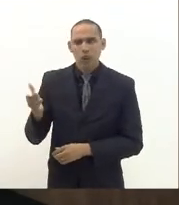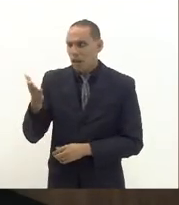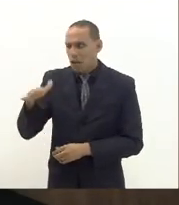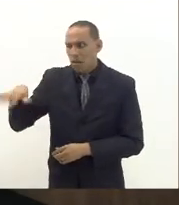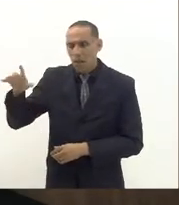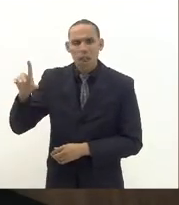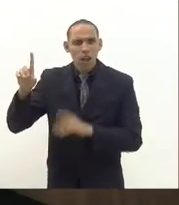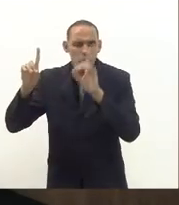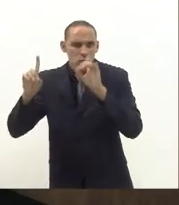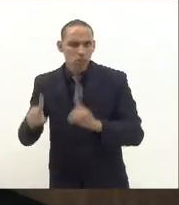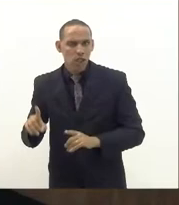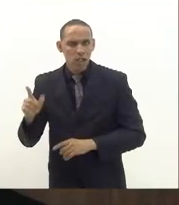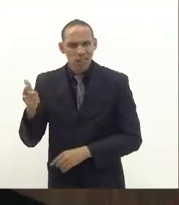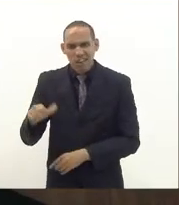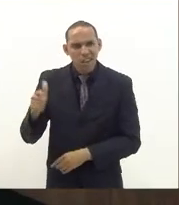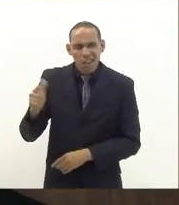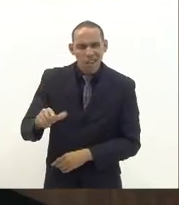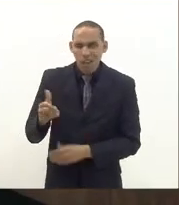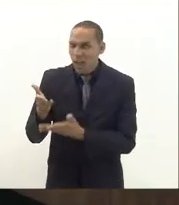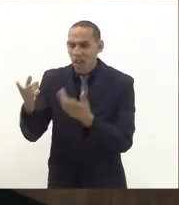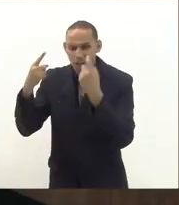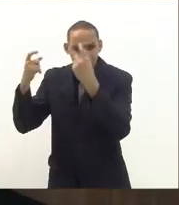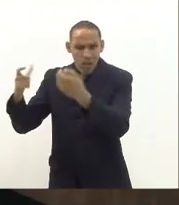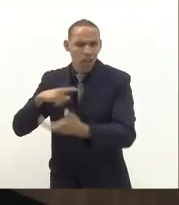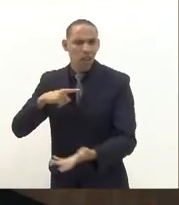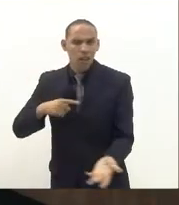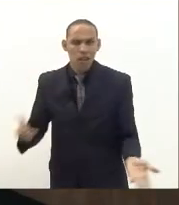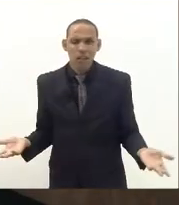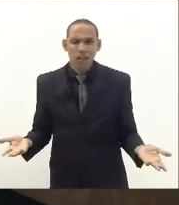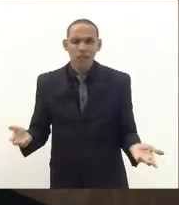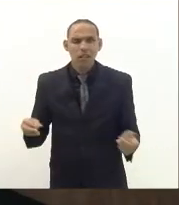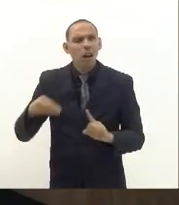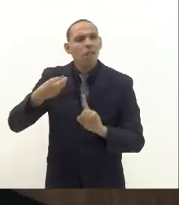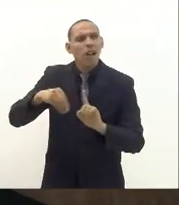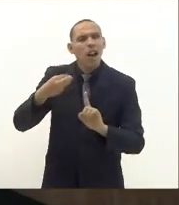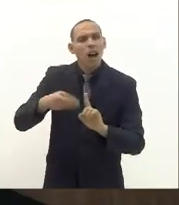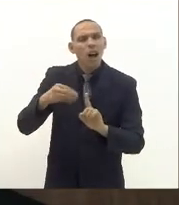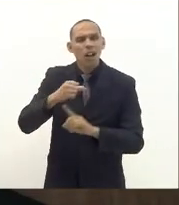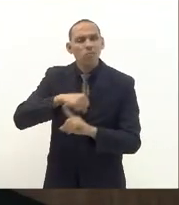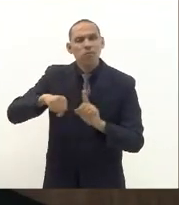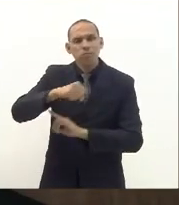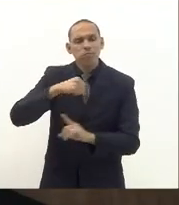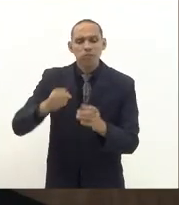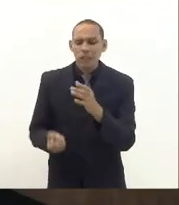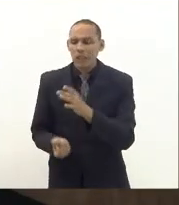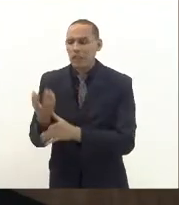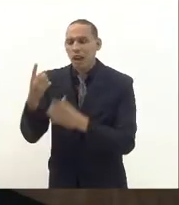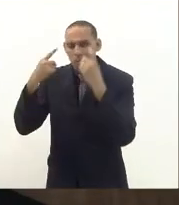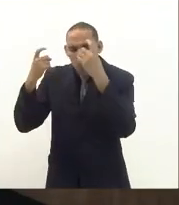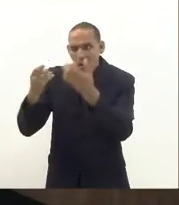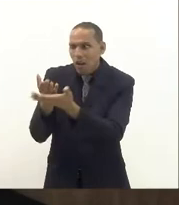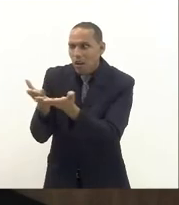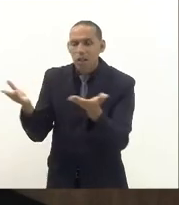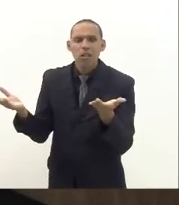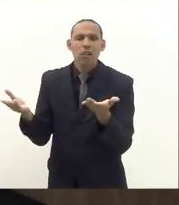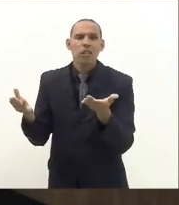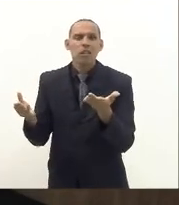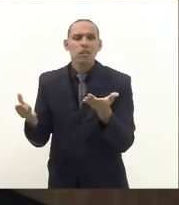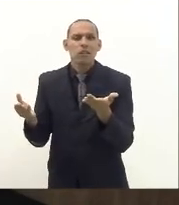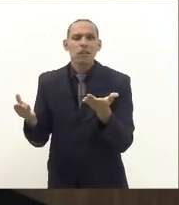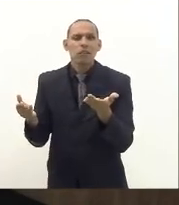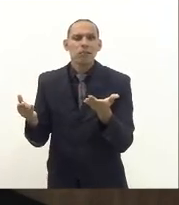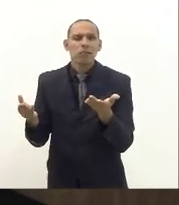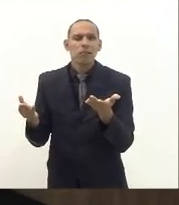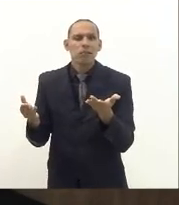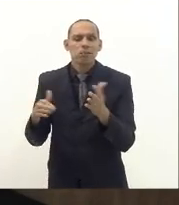de direitos são territórios com violência a vulnerabilização social ela causa violência ela acarreta na